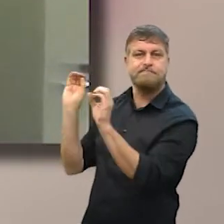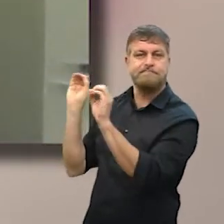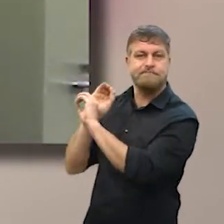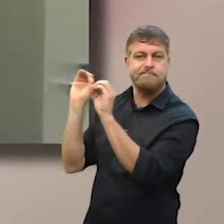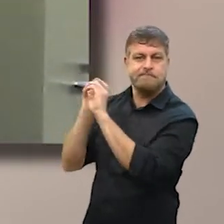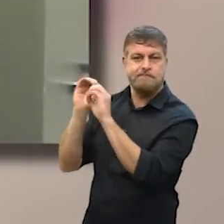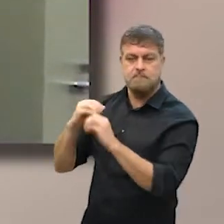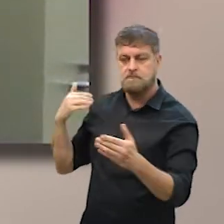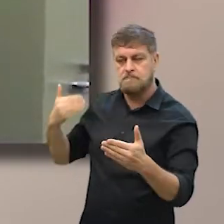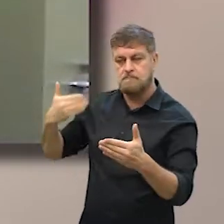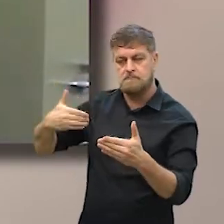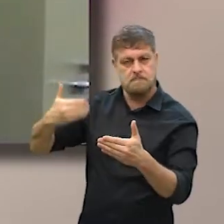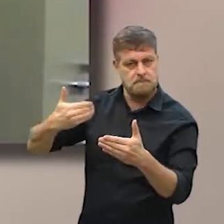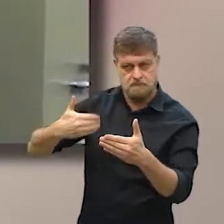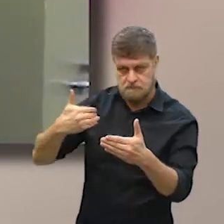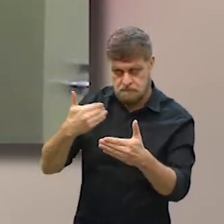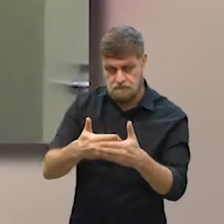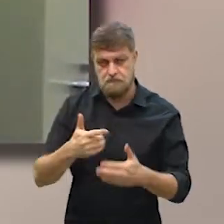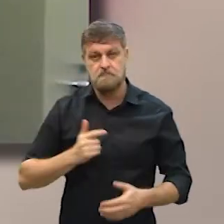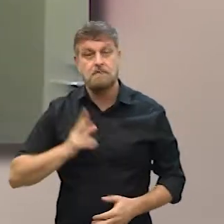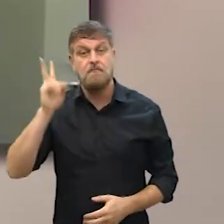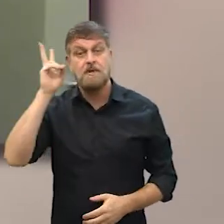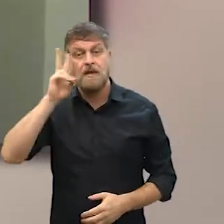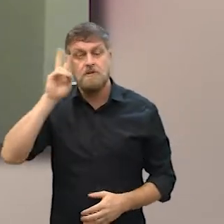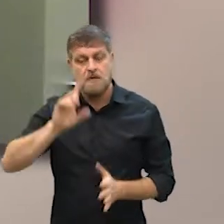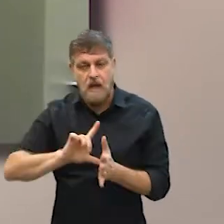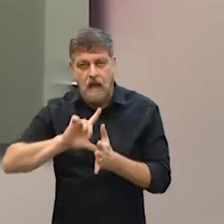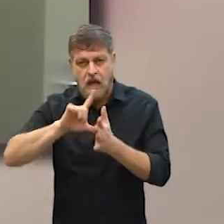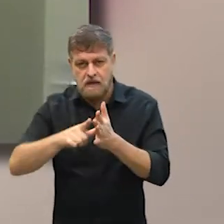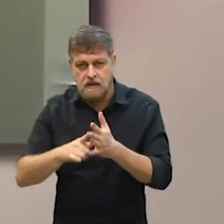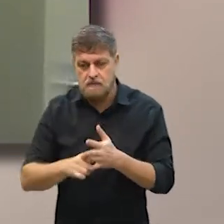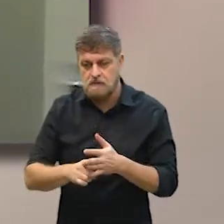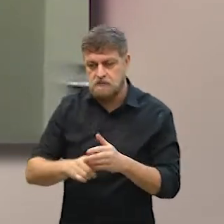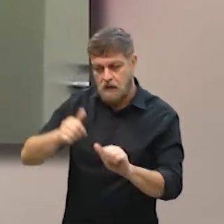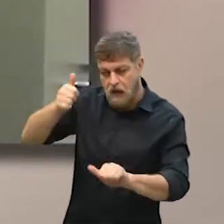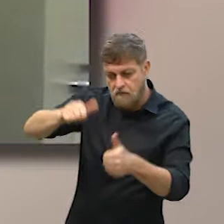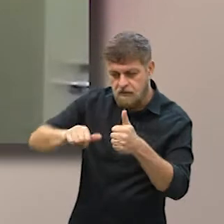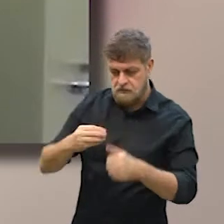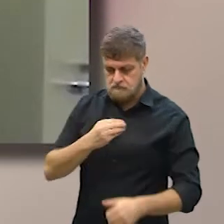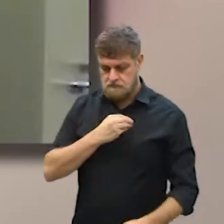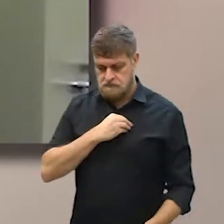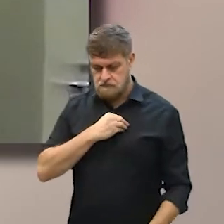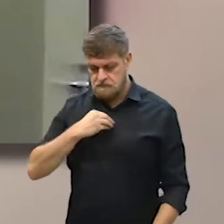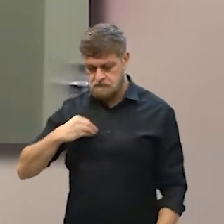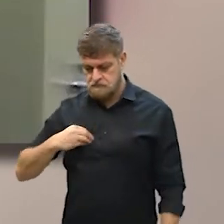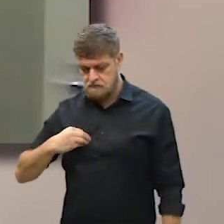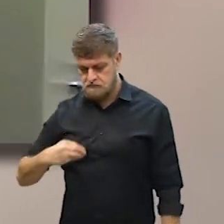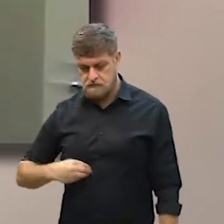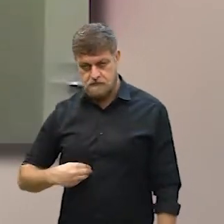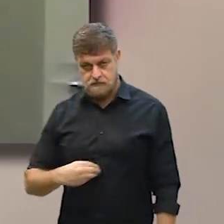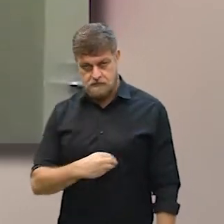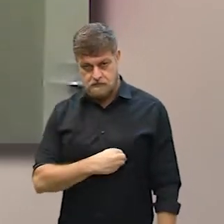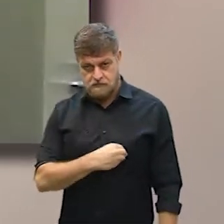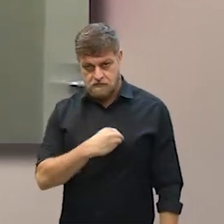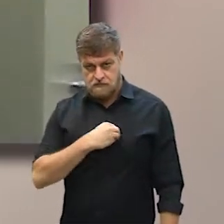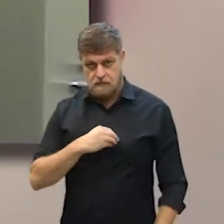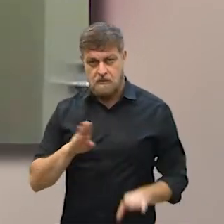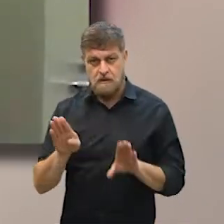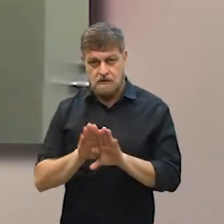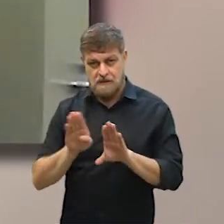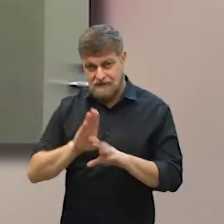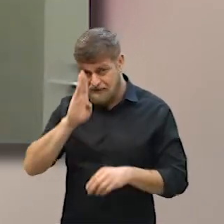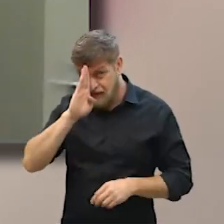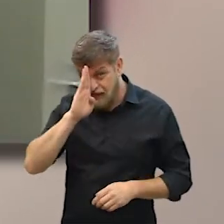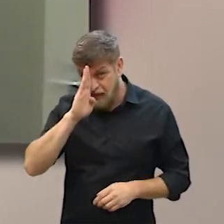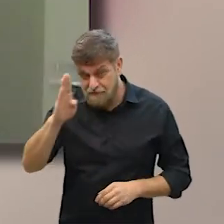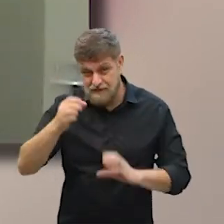feito o diagnóstico e a partir da história depois que faz um exame físico bem cuidadoso ter o